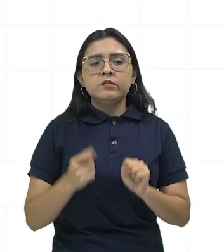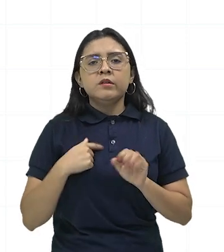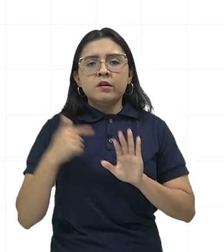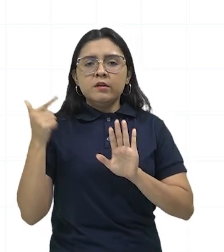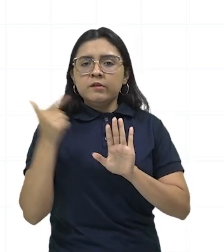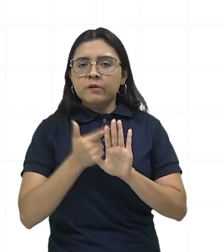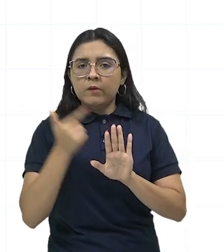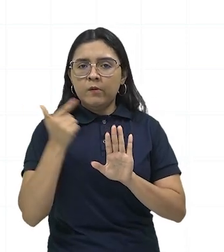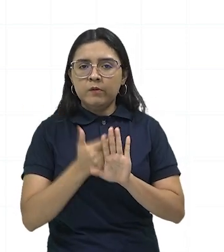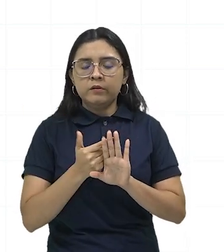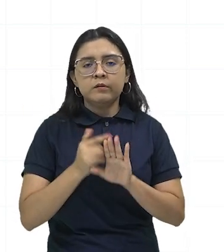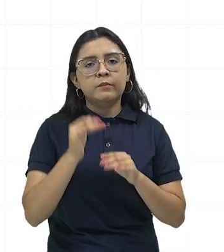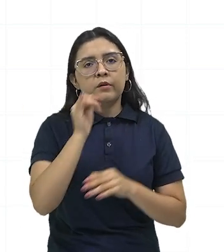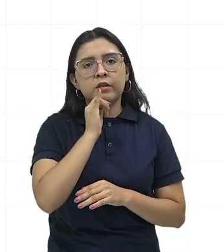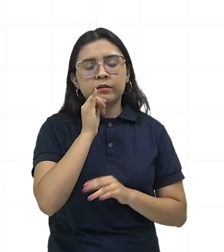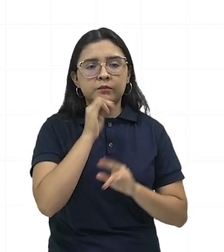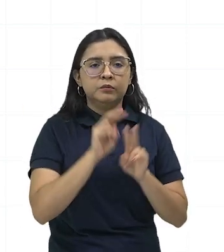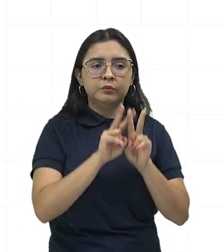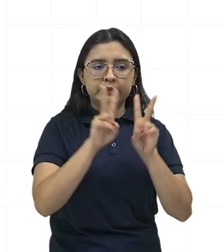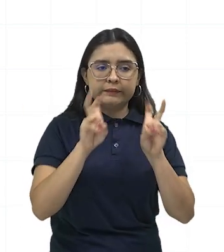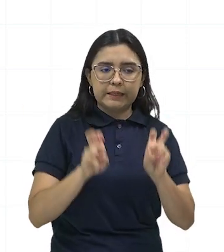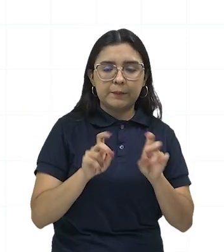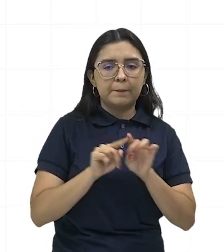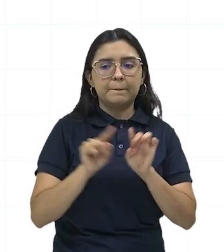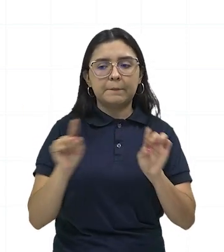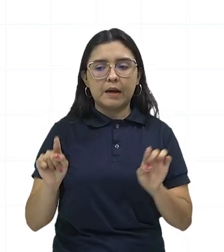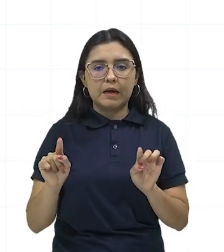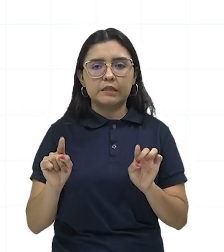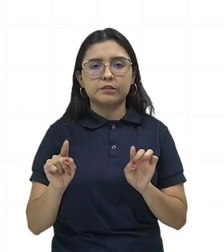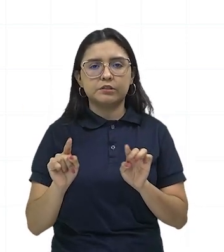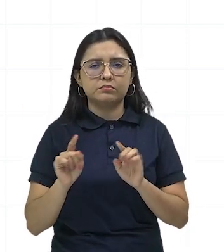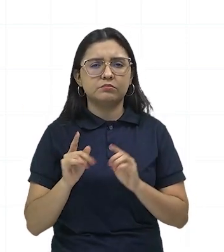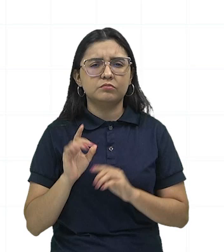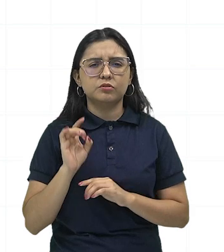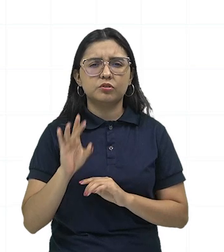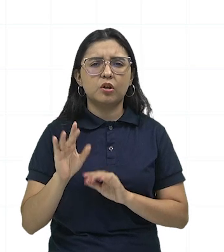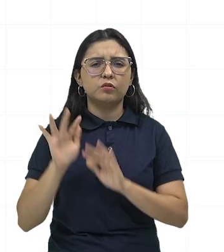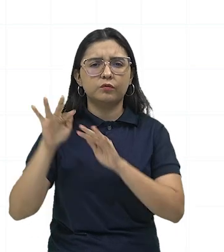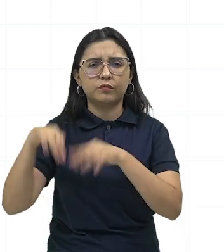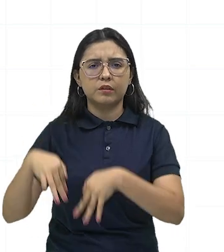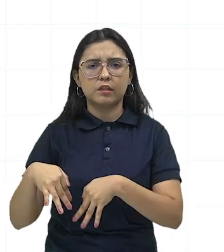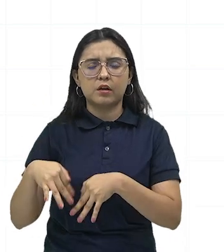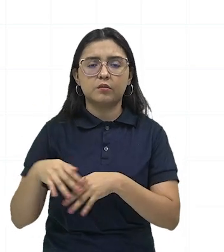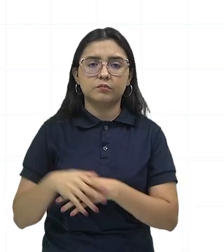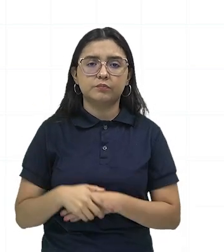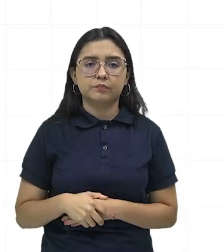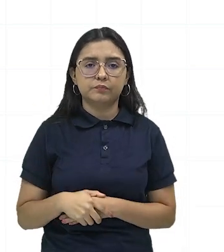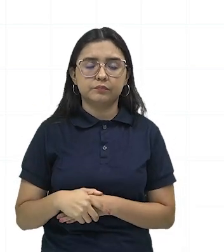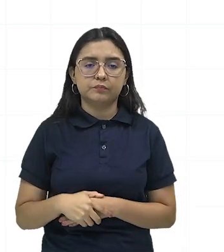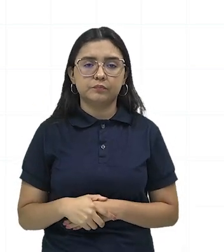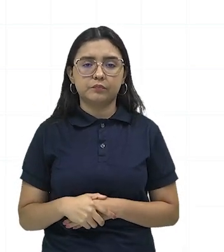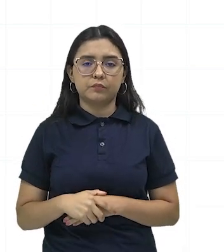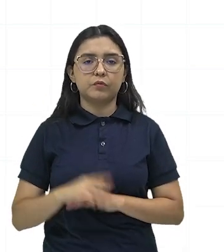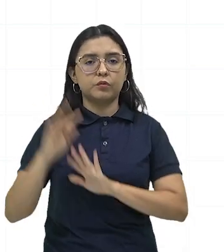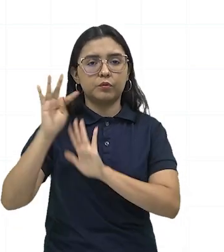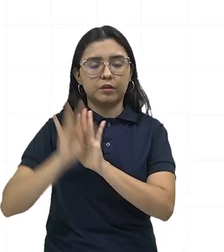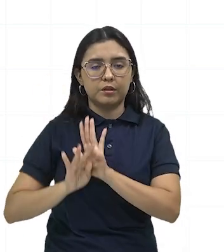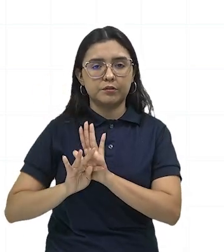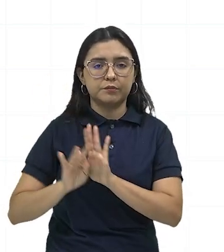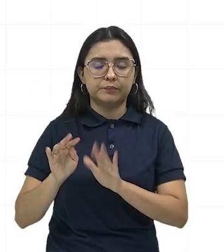irônico, falar sobre um outro assunto, mas que vai ter a ver só lá no final, no conjunto da obra que